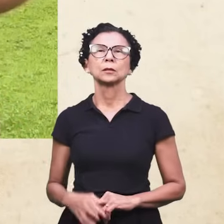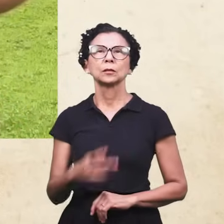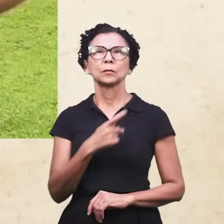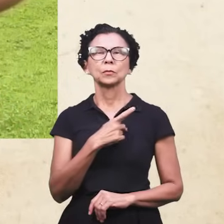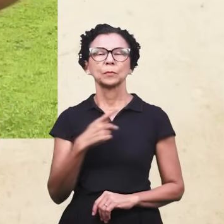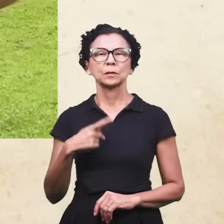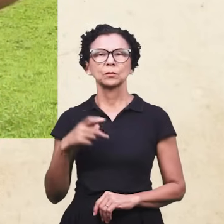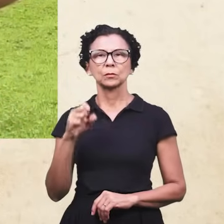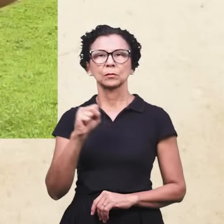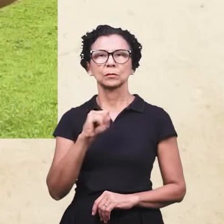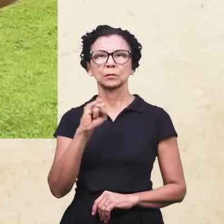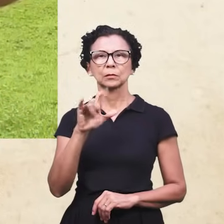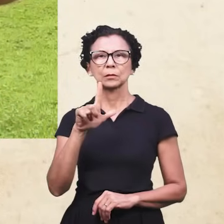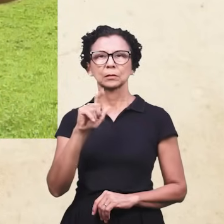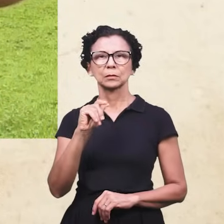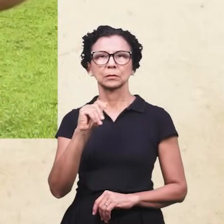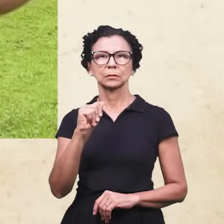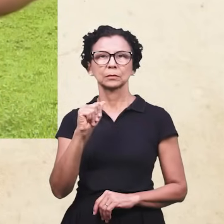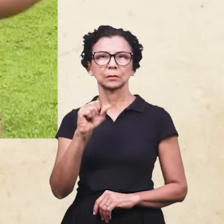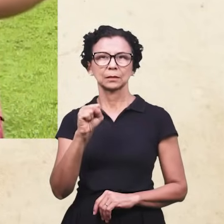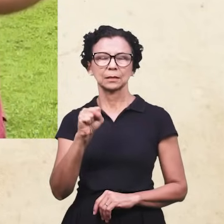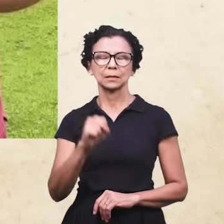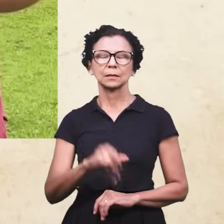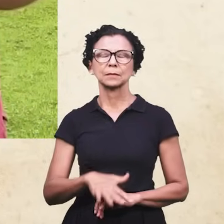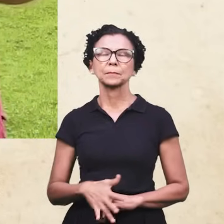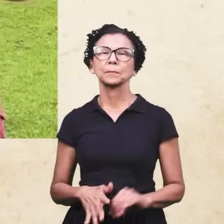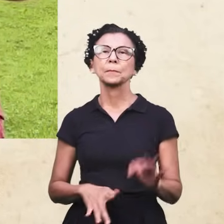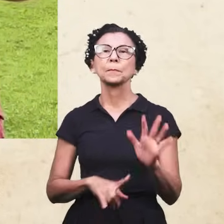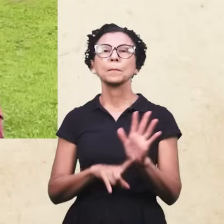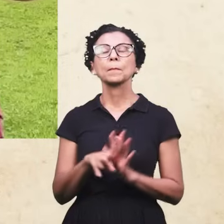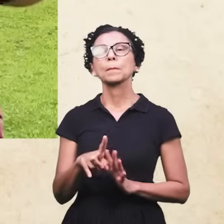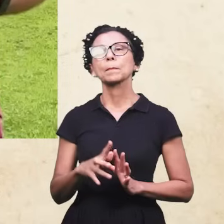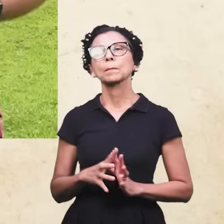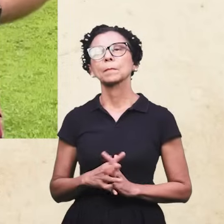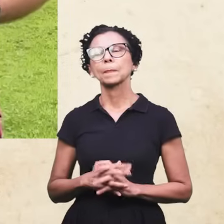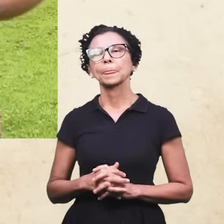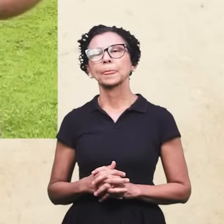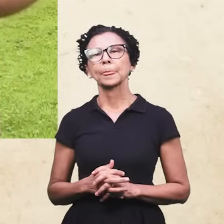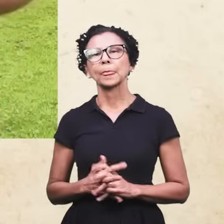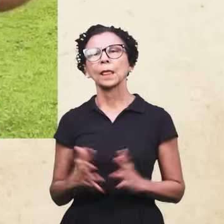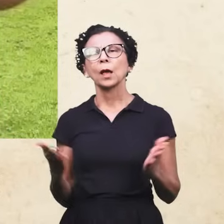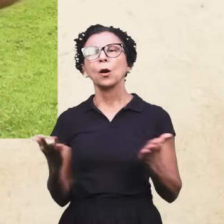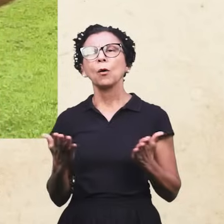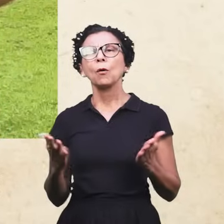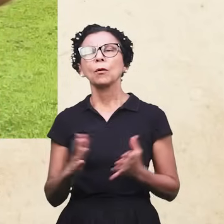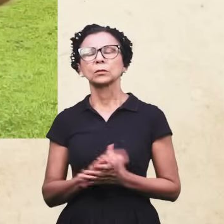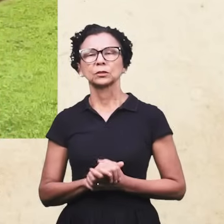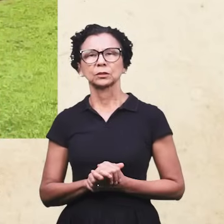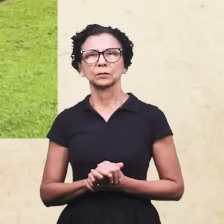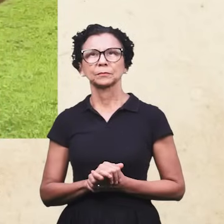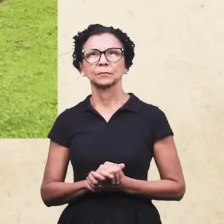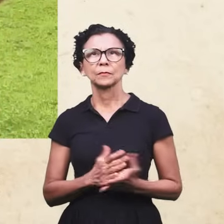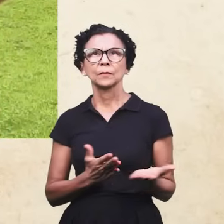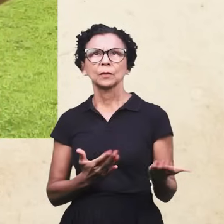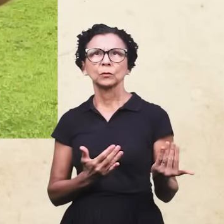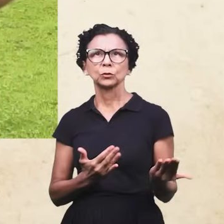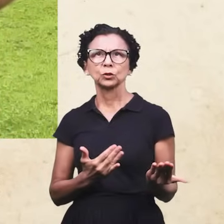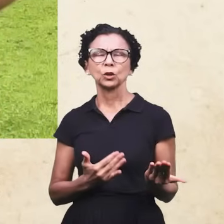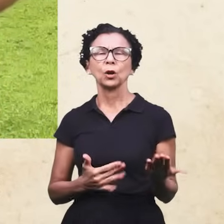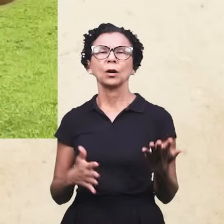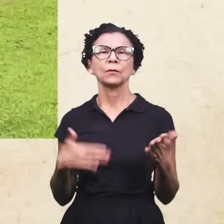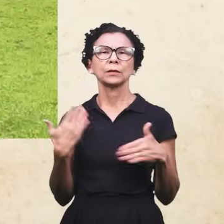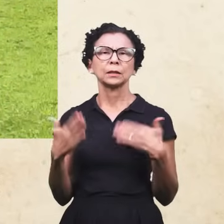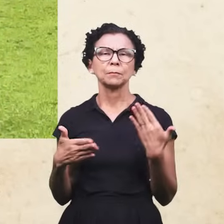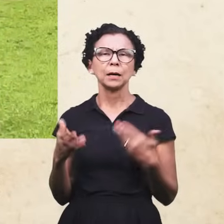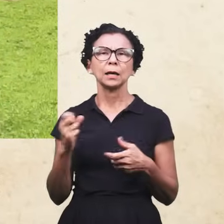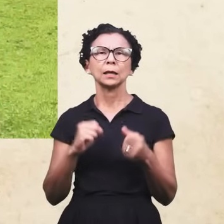pastor Silas. E a pergunta é a seguinte. O jovem hoje, ele tem à sua disposição tantas coisas, tanta